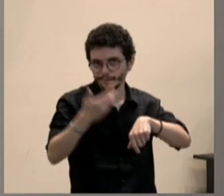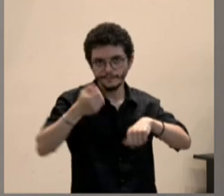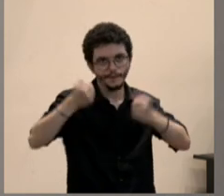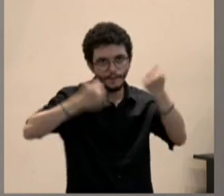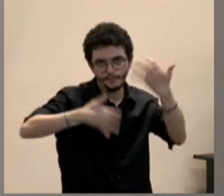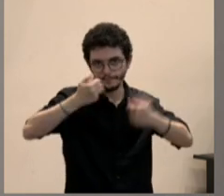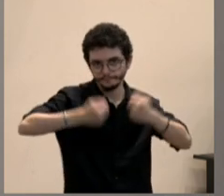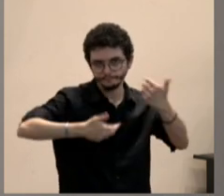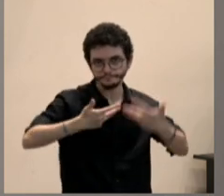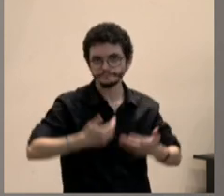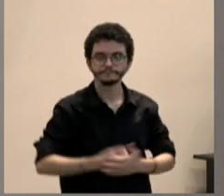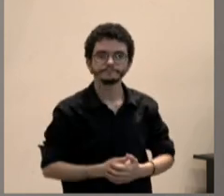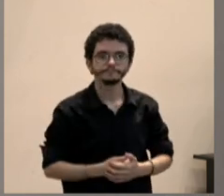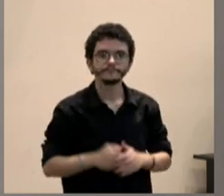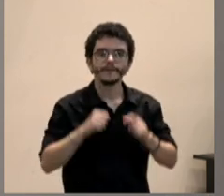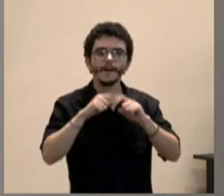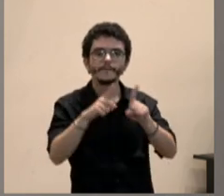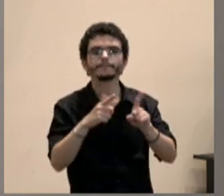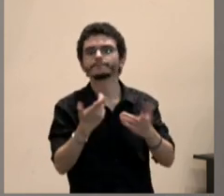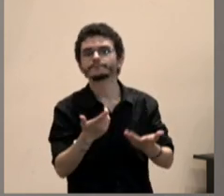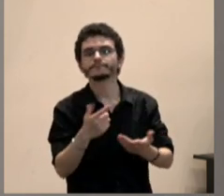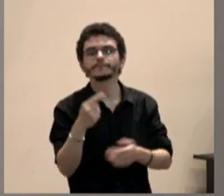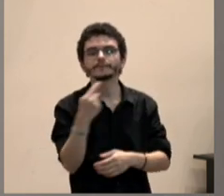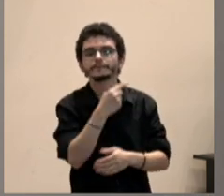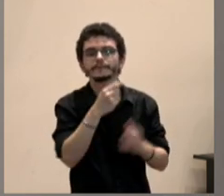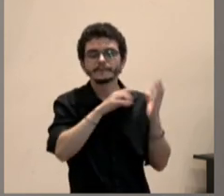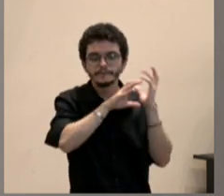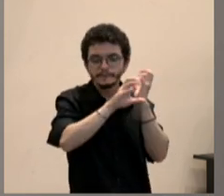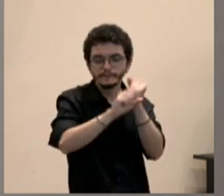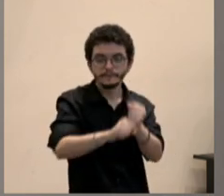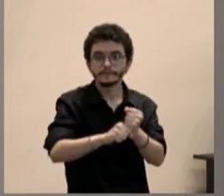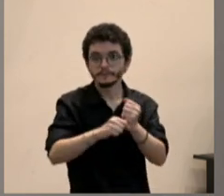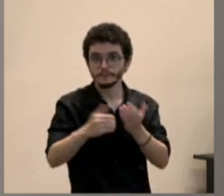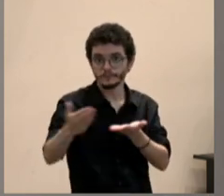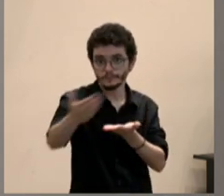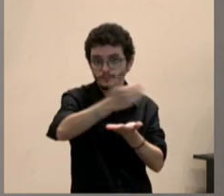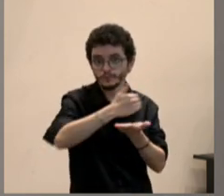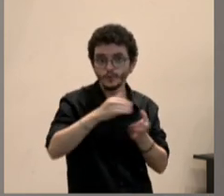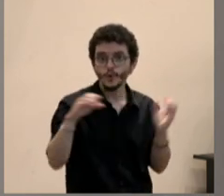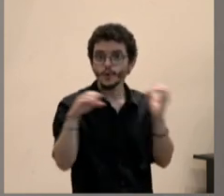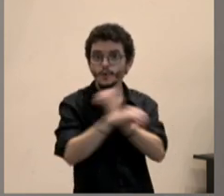ideia, a renúncia total dos tributos no Brasil são